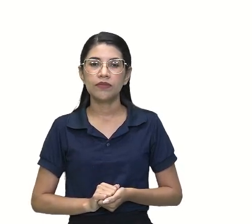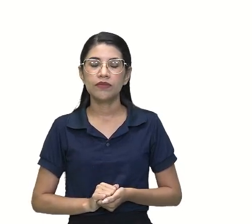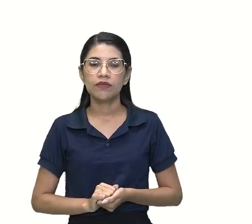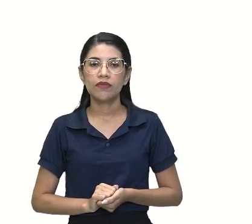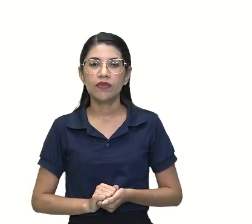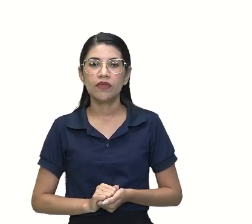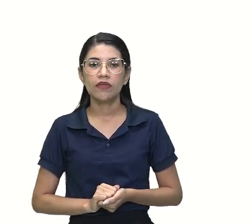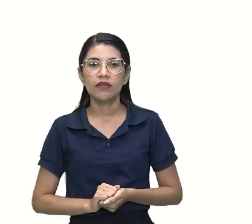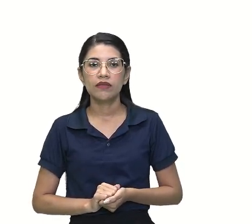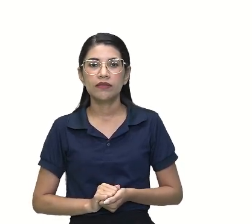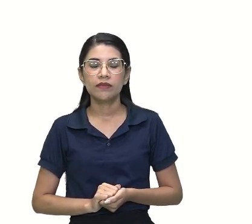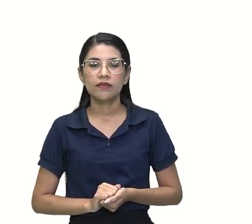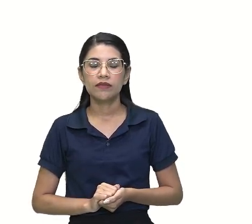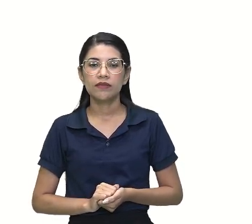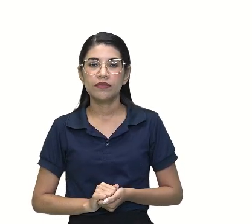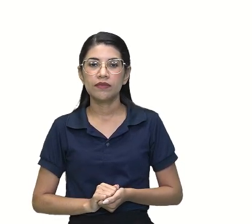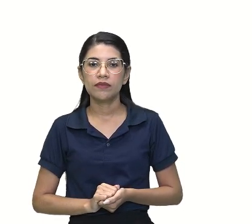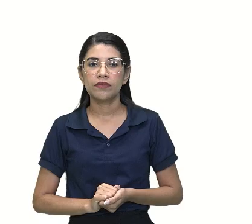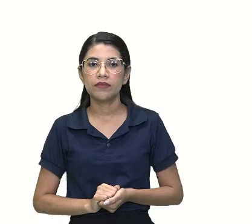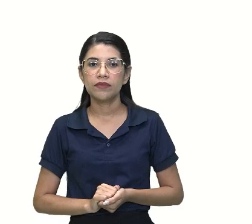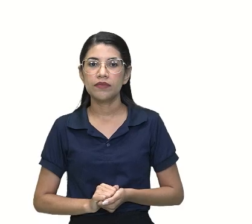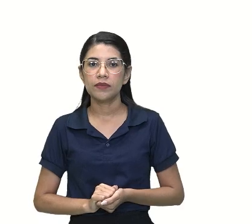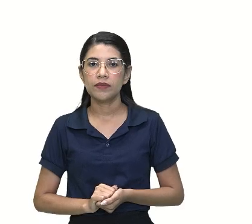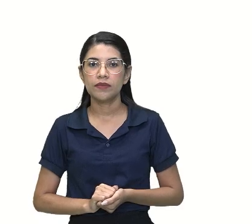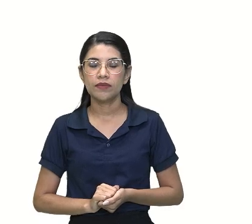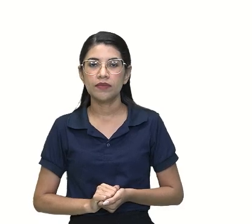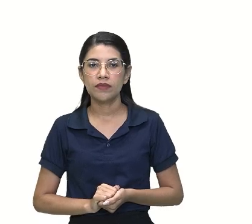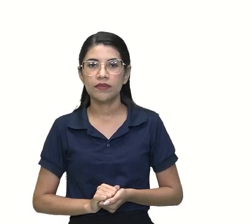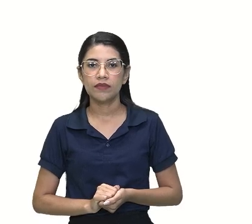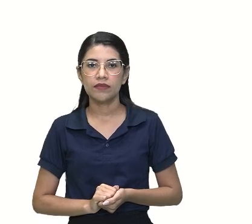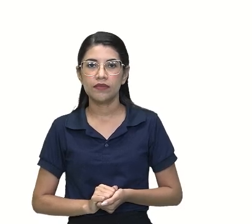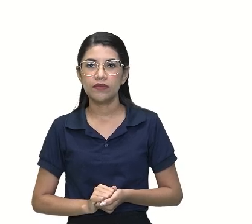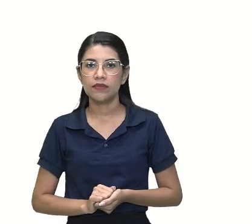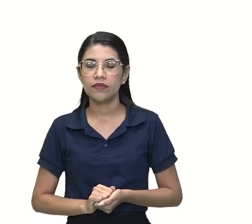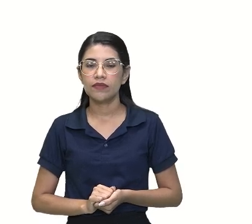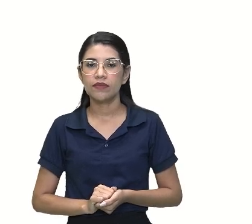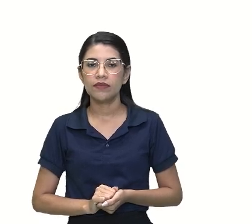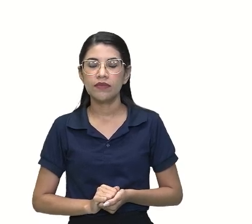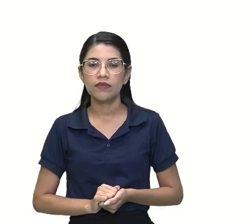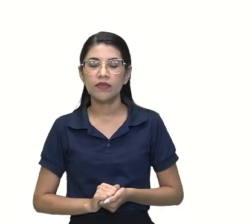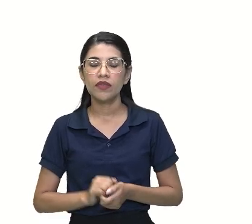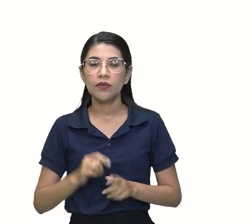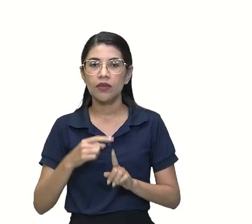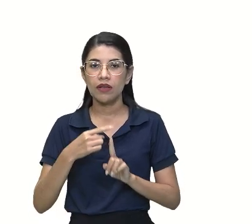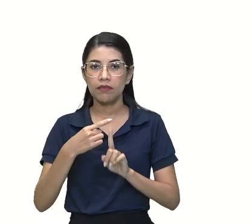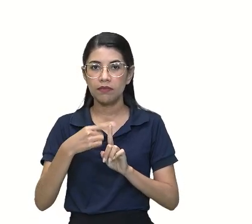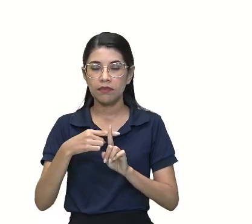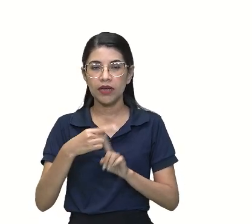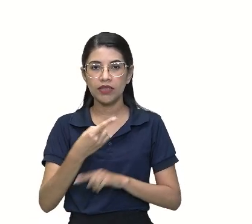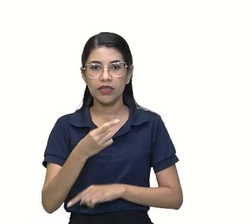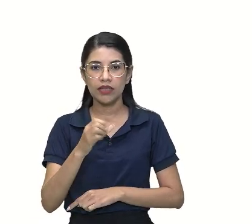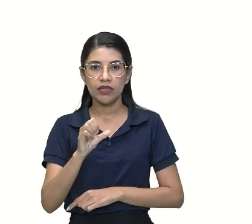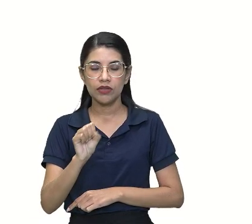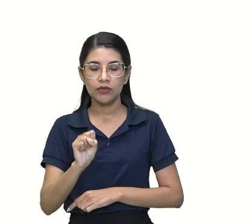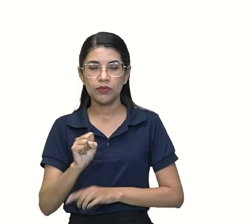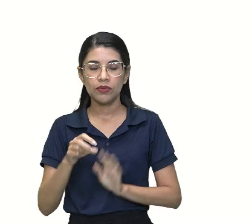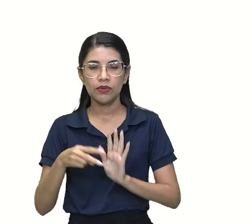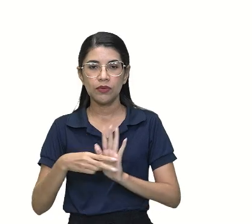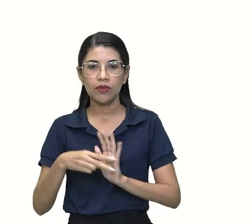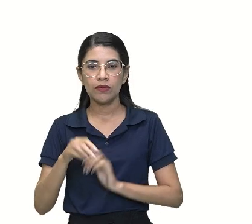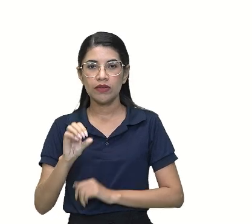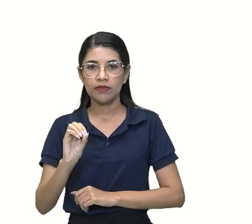no final. Então aqui eu venho mais 18 igual a 0,